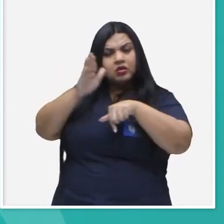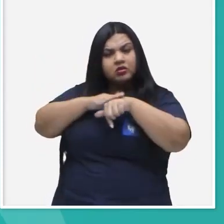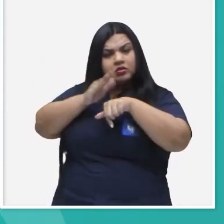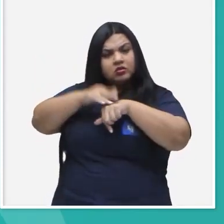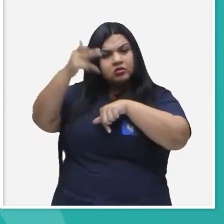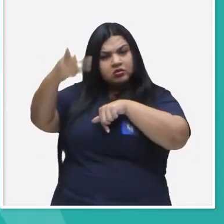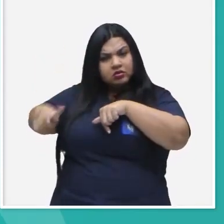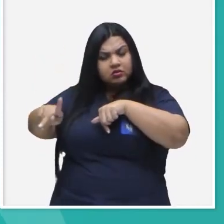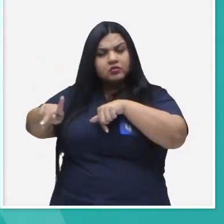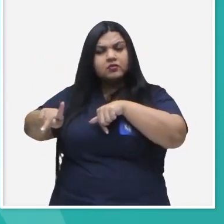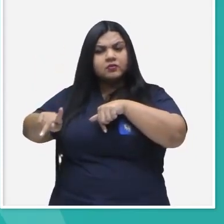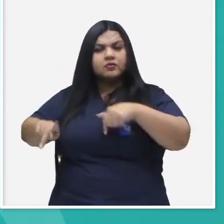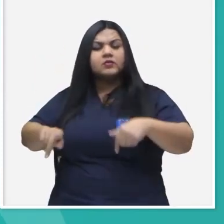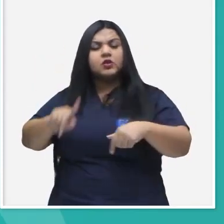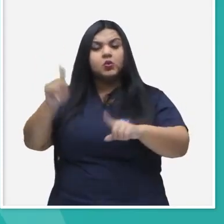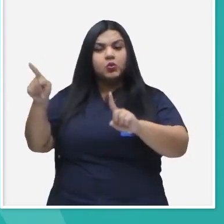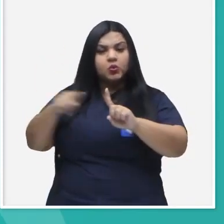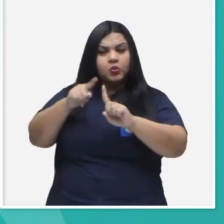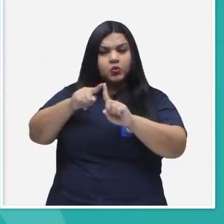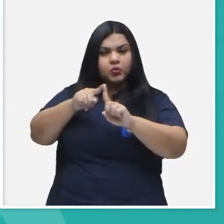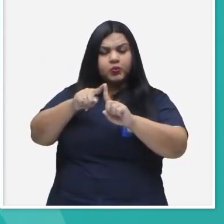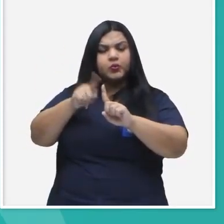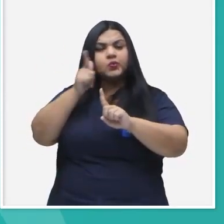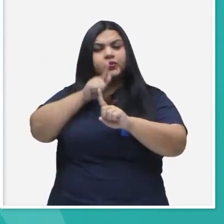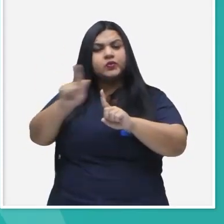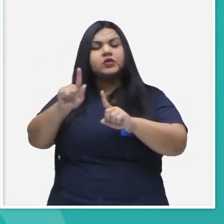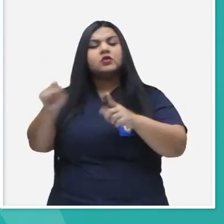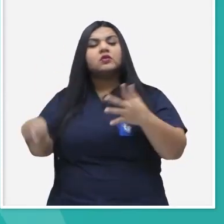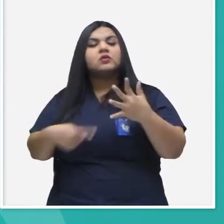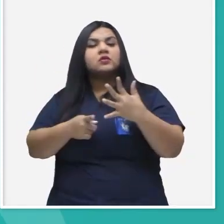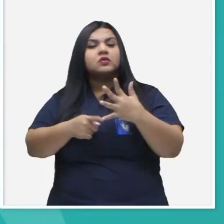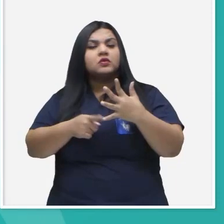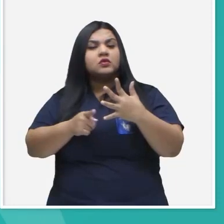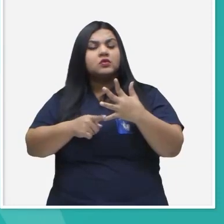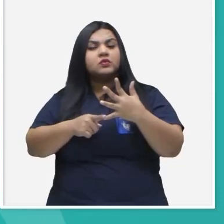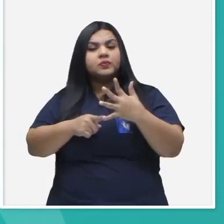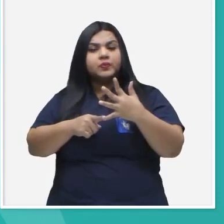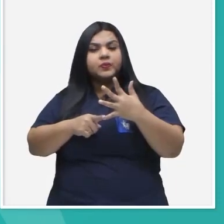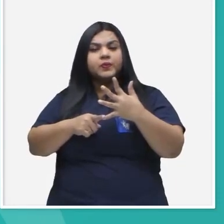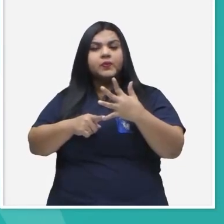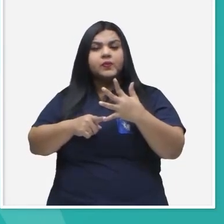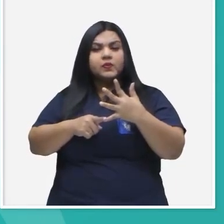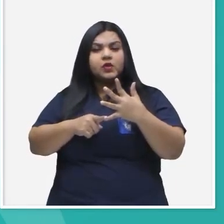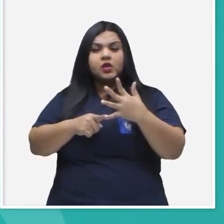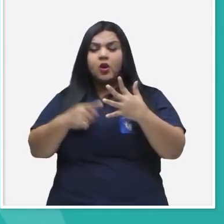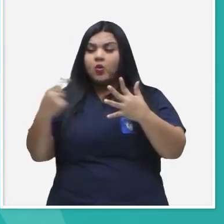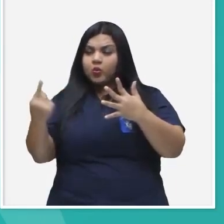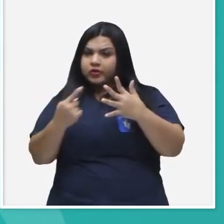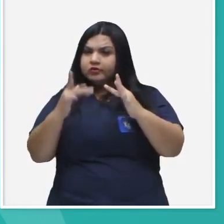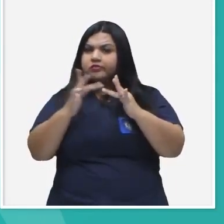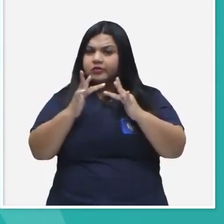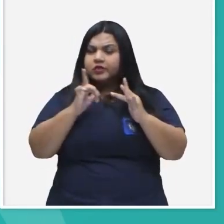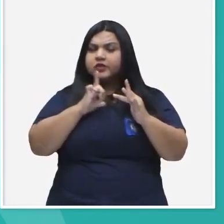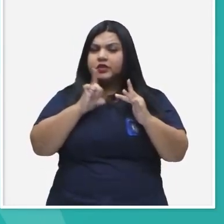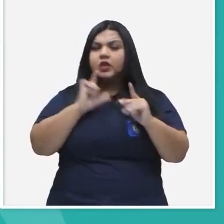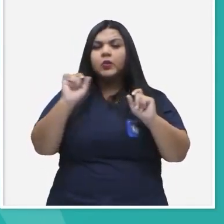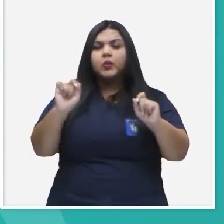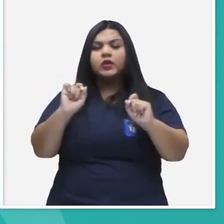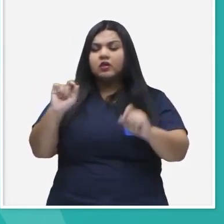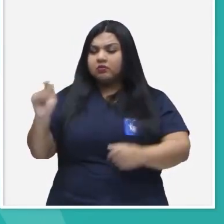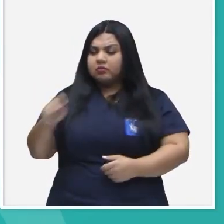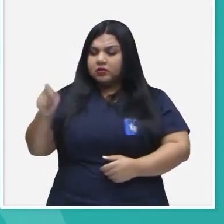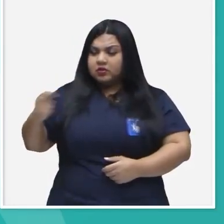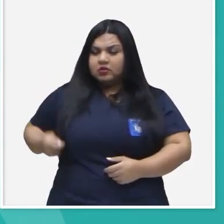movimentos que eles fazem para alcançar a bola. E o último que nós vimos, o esporte individual com interação, é o esgrima, que